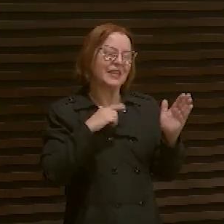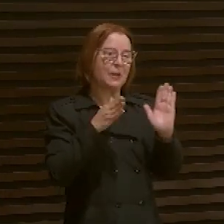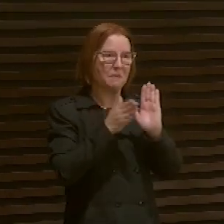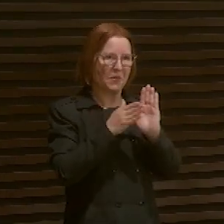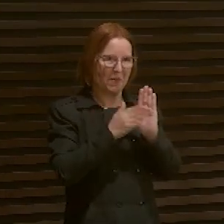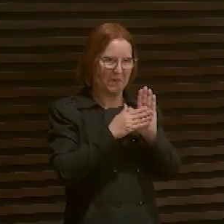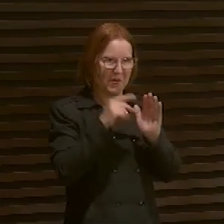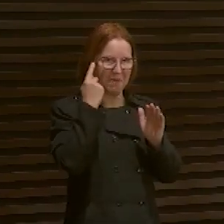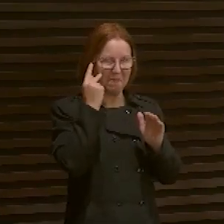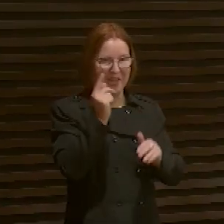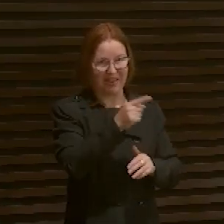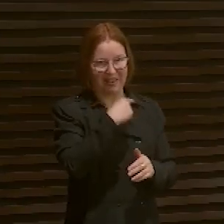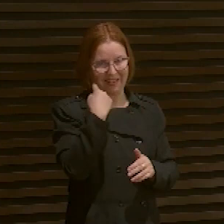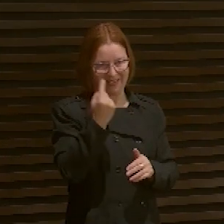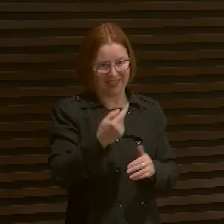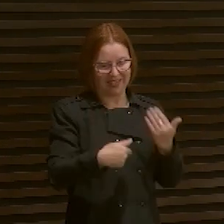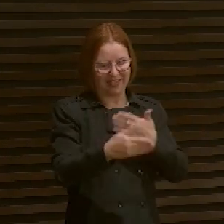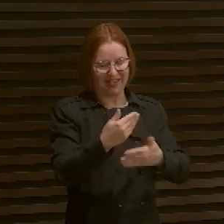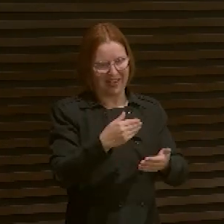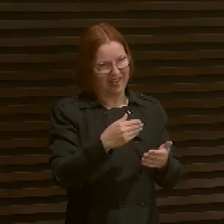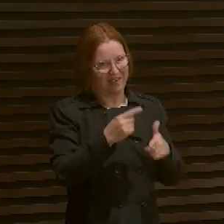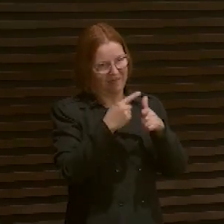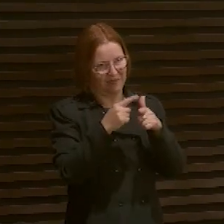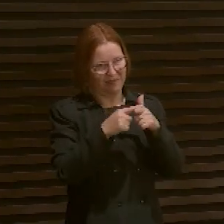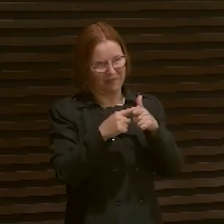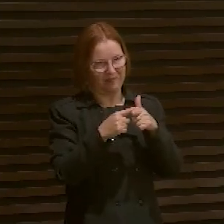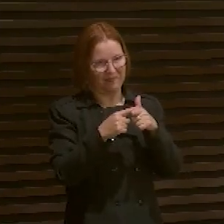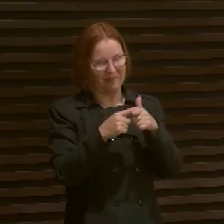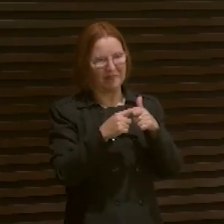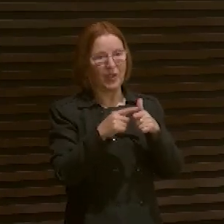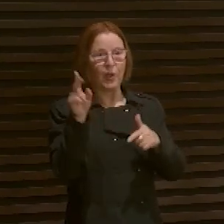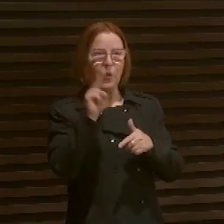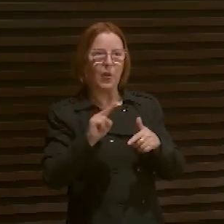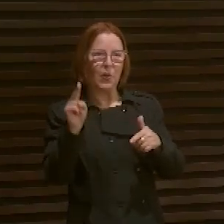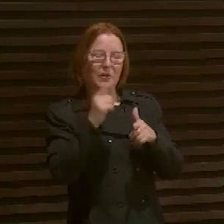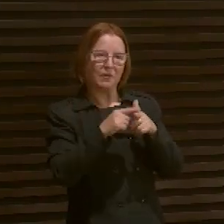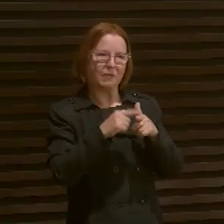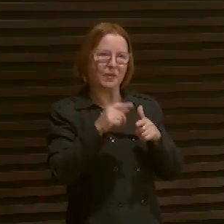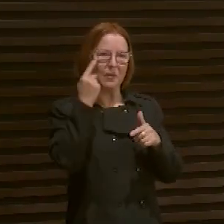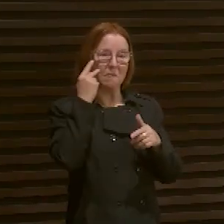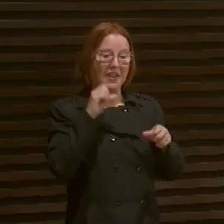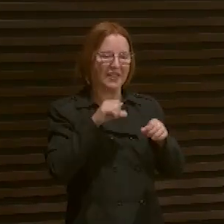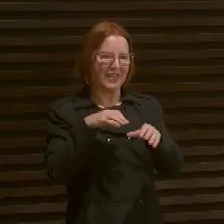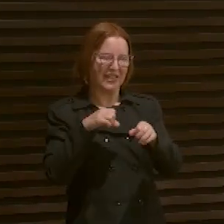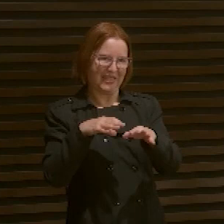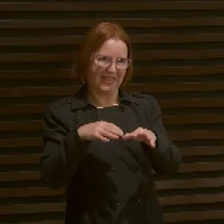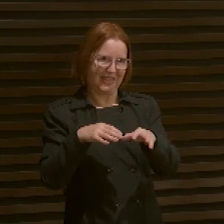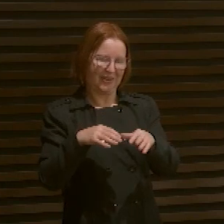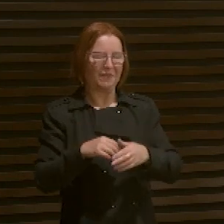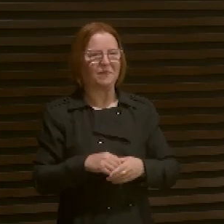Então ele usa as provações para trabalhar na vida da galera. A hora que ele trabalha e ensina o que ele quer ensinar, cessam as provações.